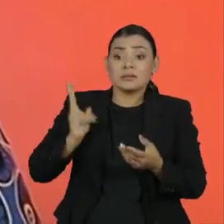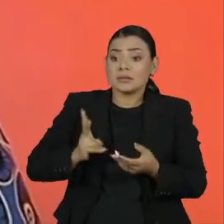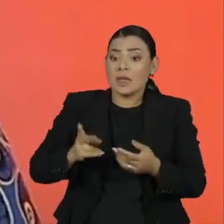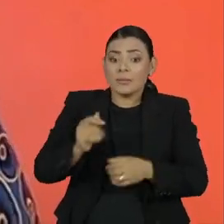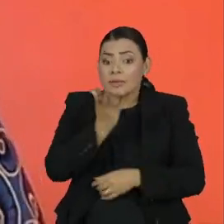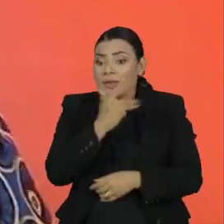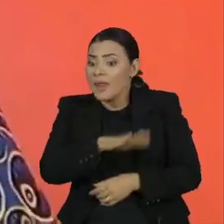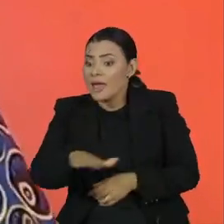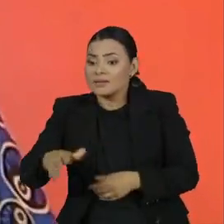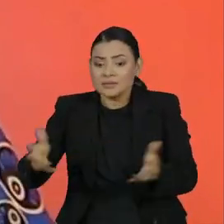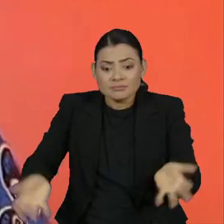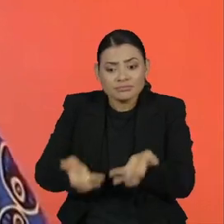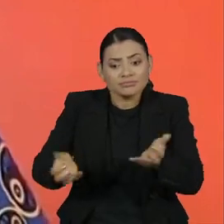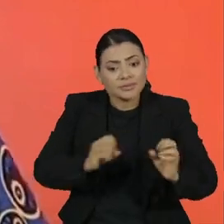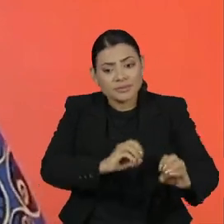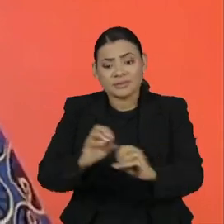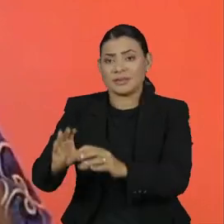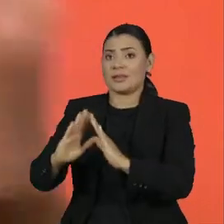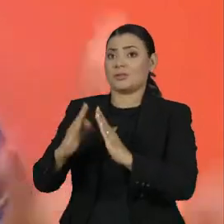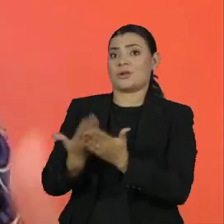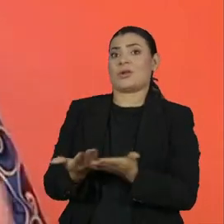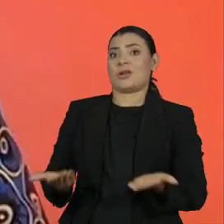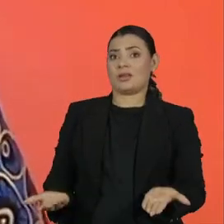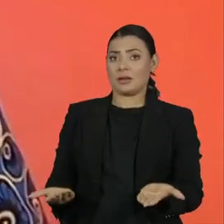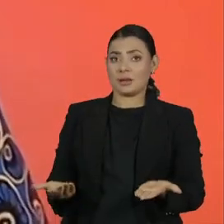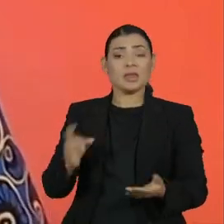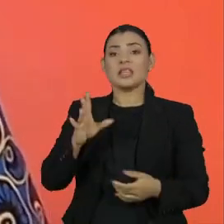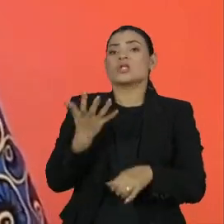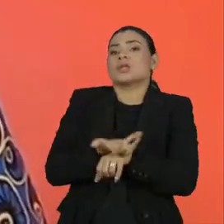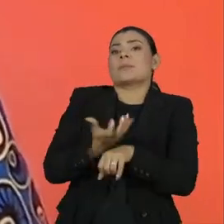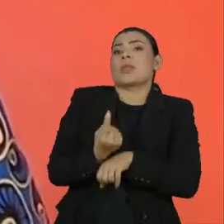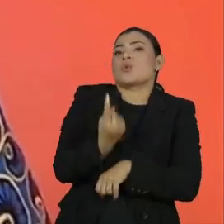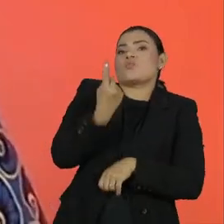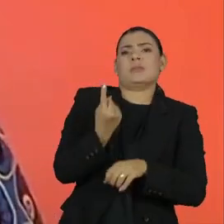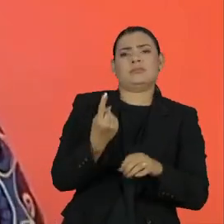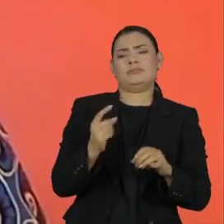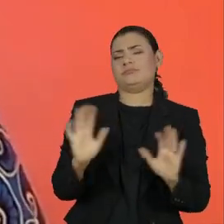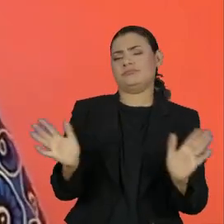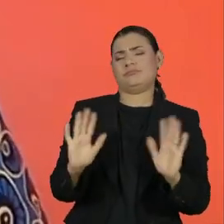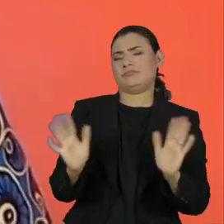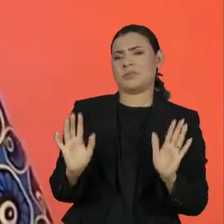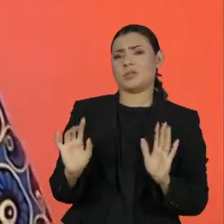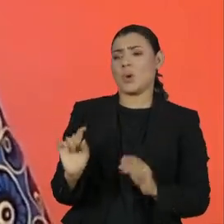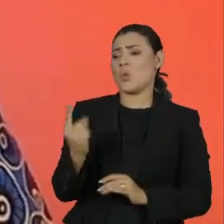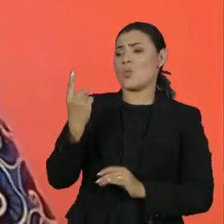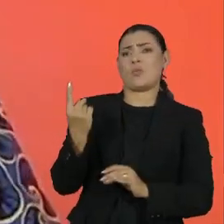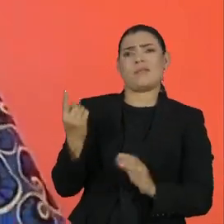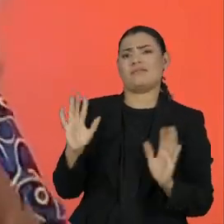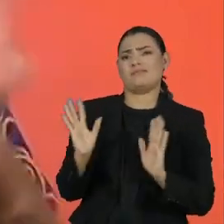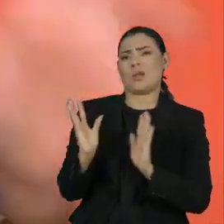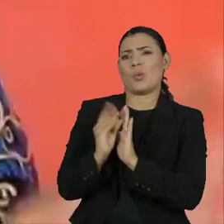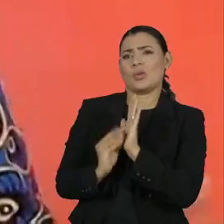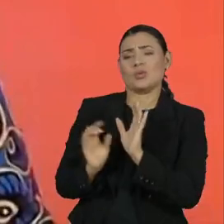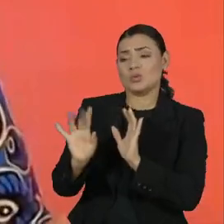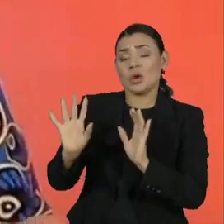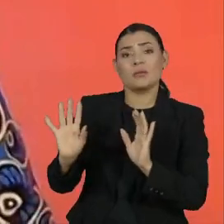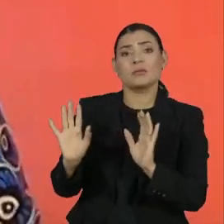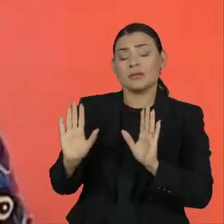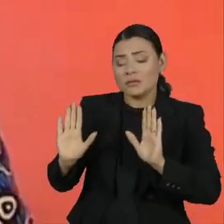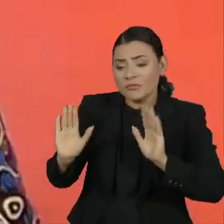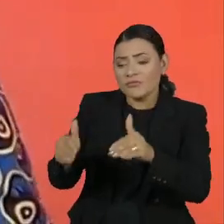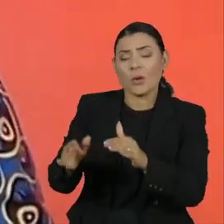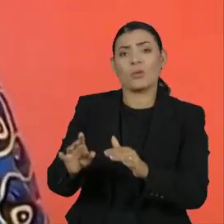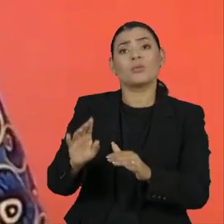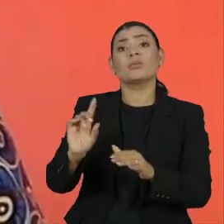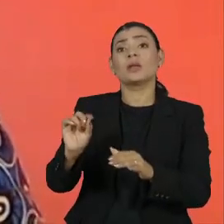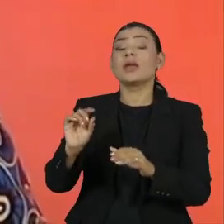formação. Por exemplo, na escola. Não como uma disciplina isolada, não como uma matéria única, não como algo blocado,